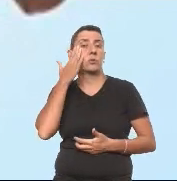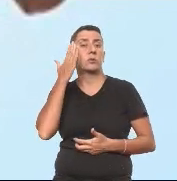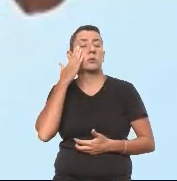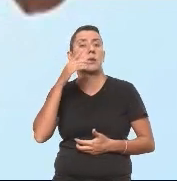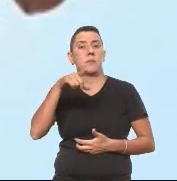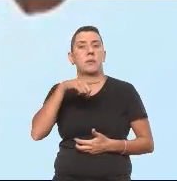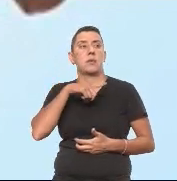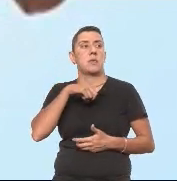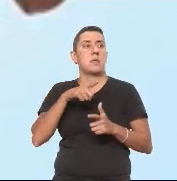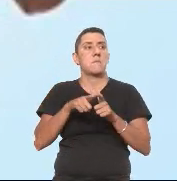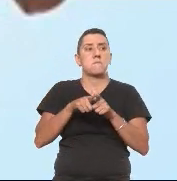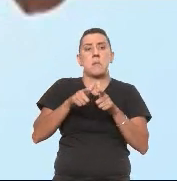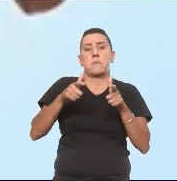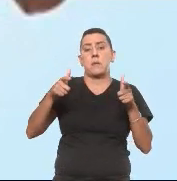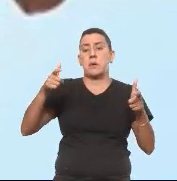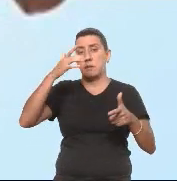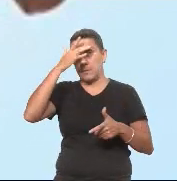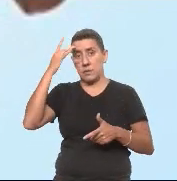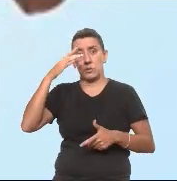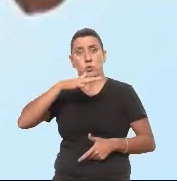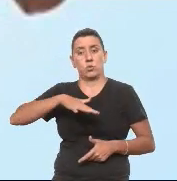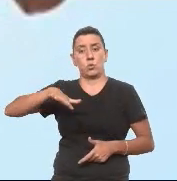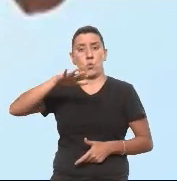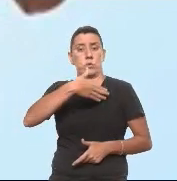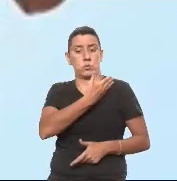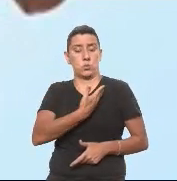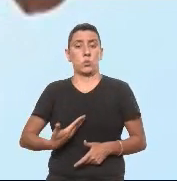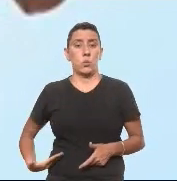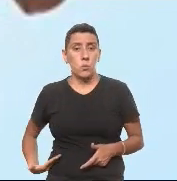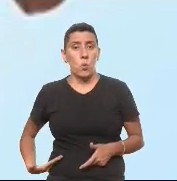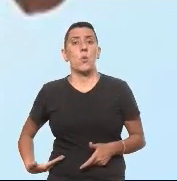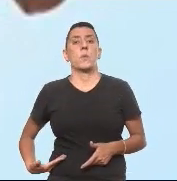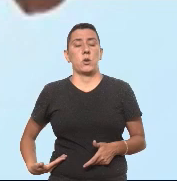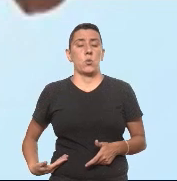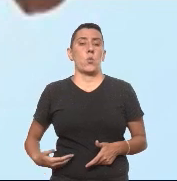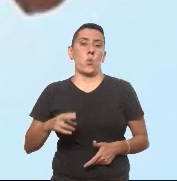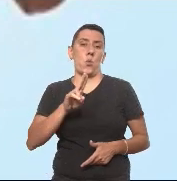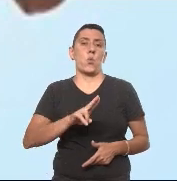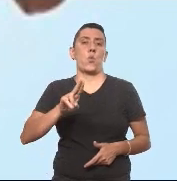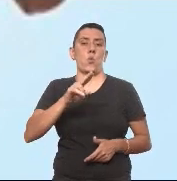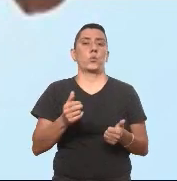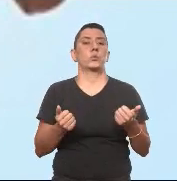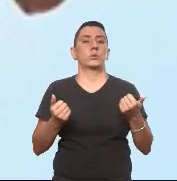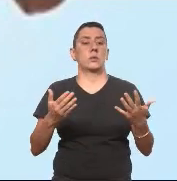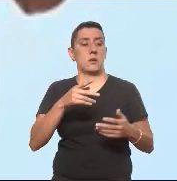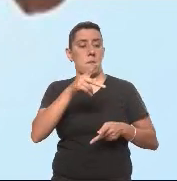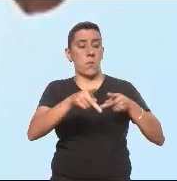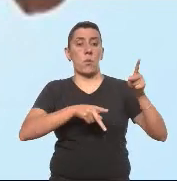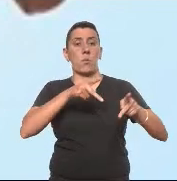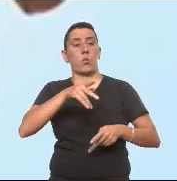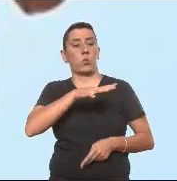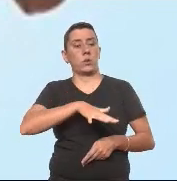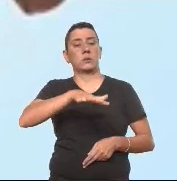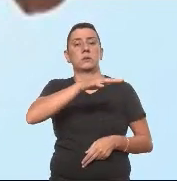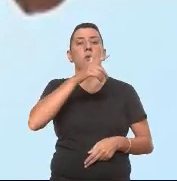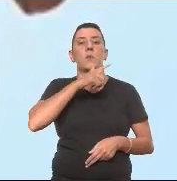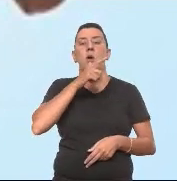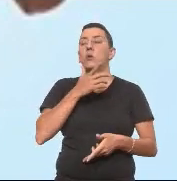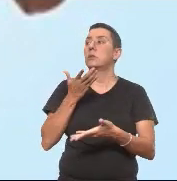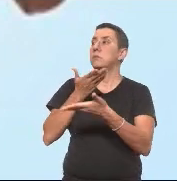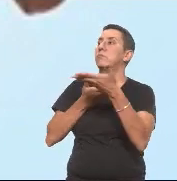é uma tendência para ir também para o setor público para a cidade e é para poder o cidadão interagir junto com a